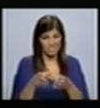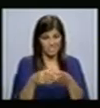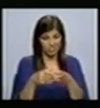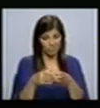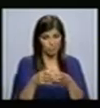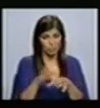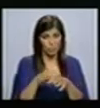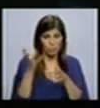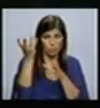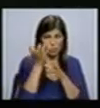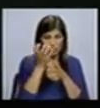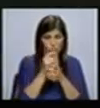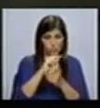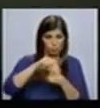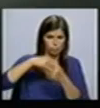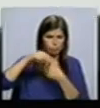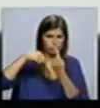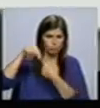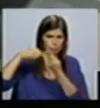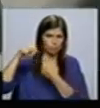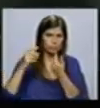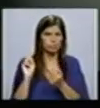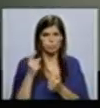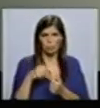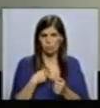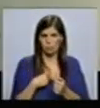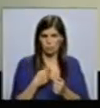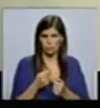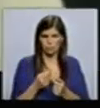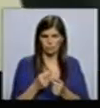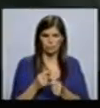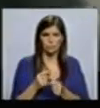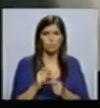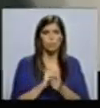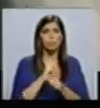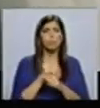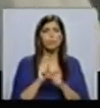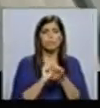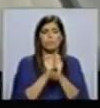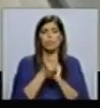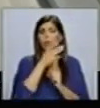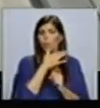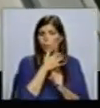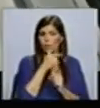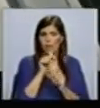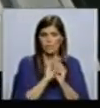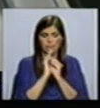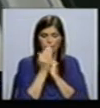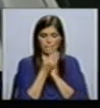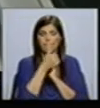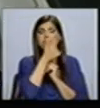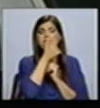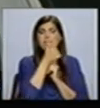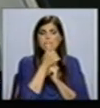embate dos fotões, rodarem muito rapidamente sobre si próprio. A que é que se deve esta mudança de cor? É que, então, esta camada mais vermelha